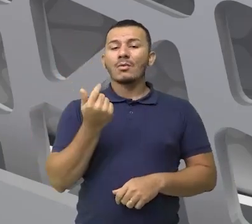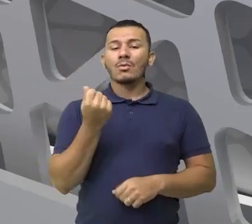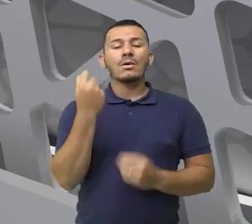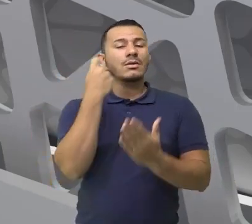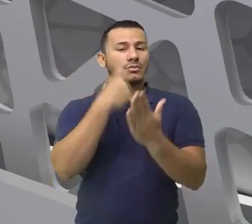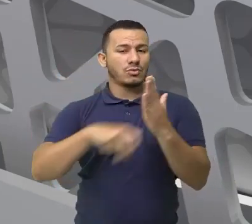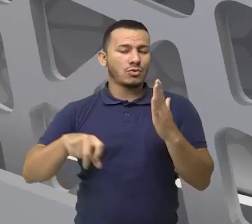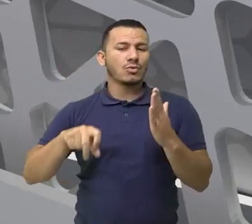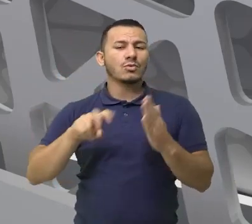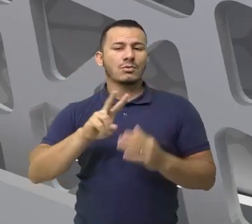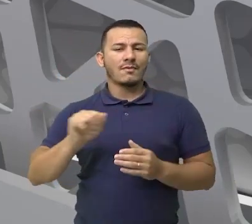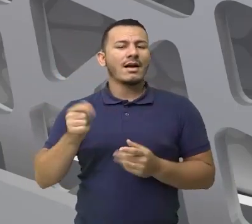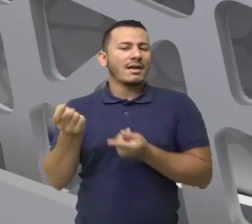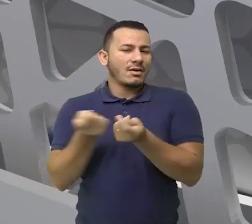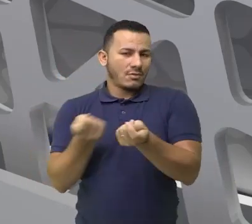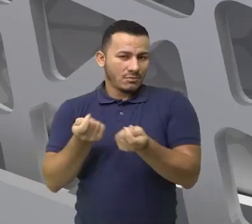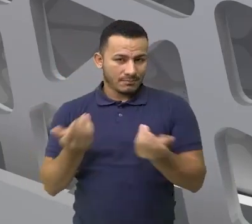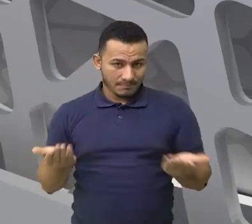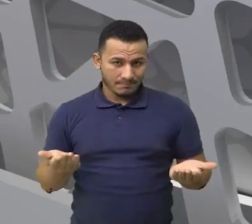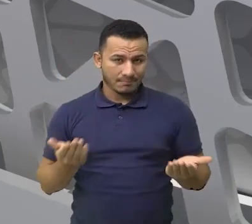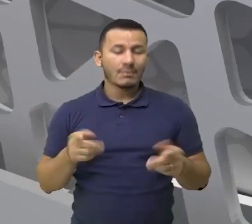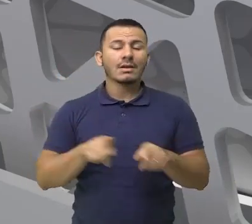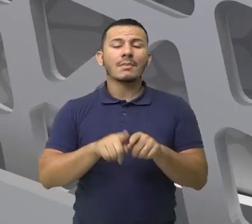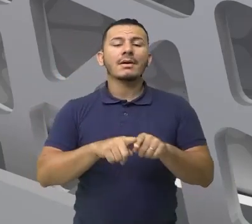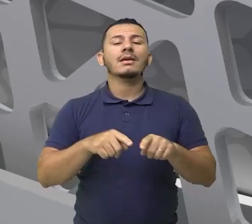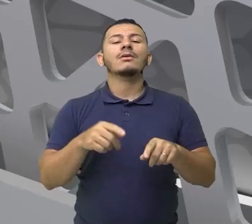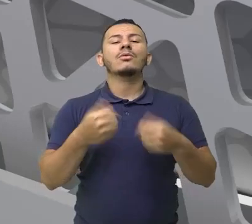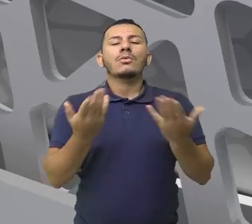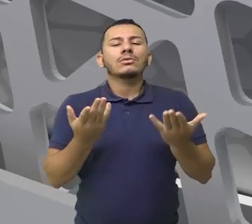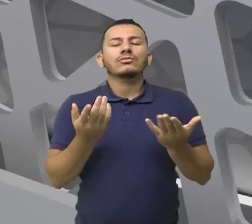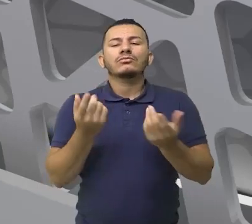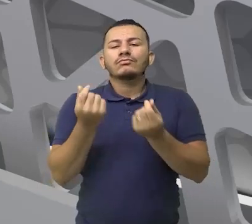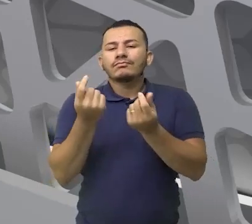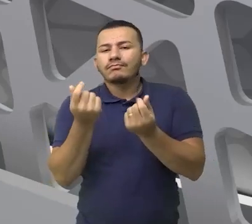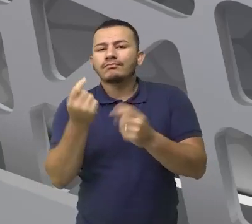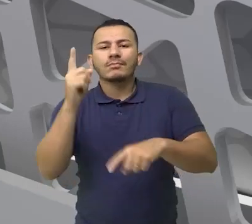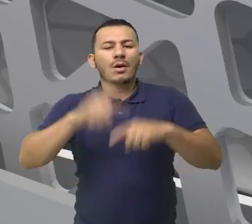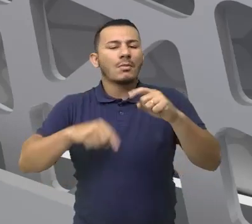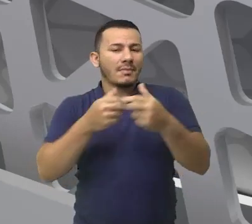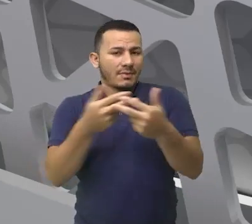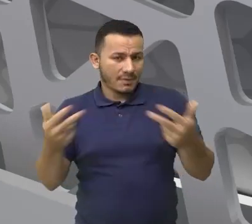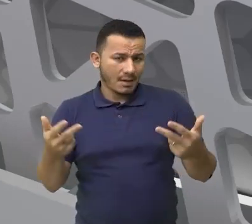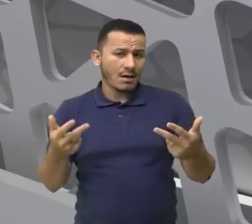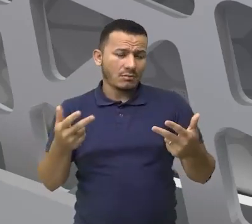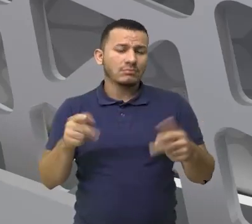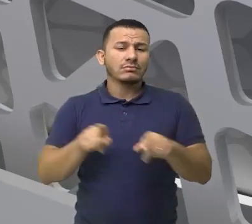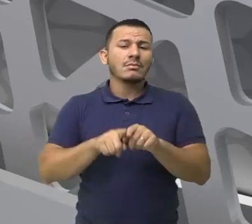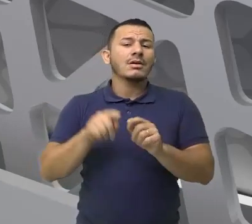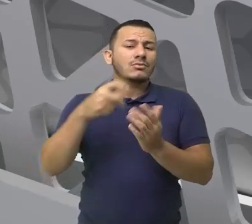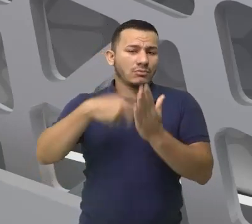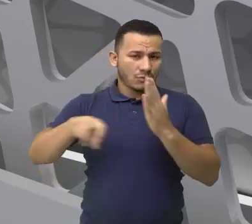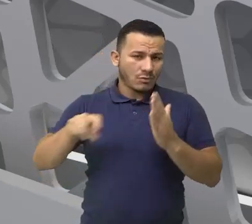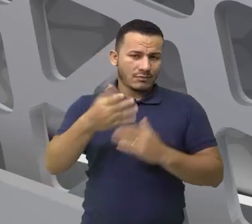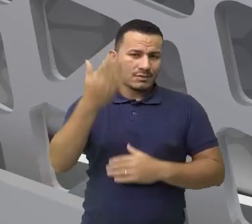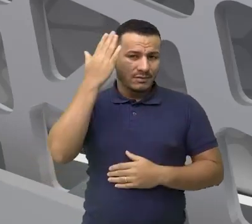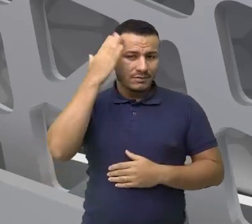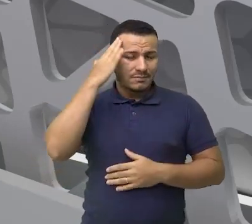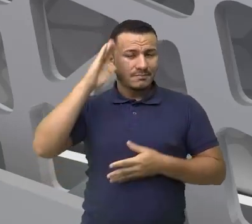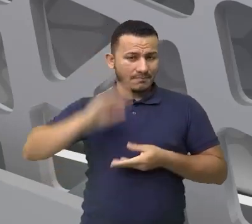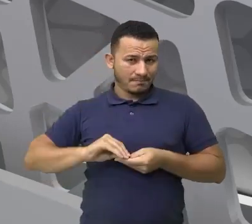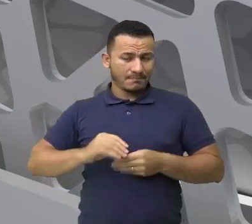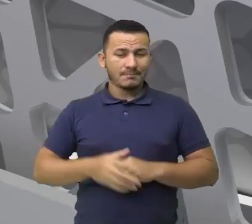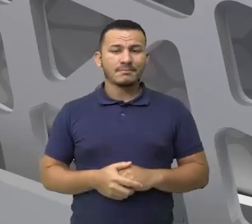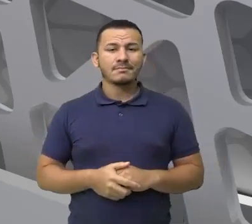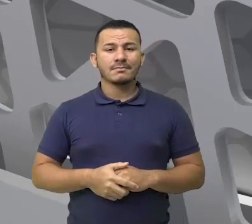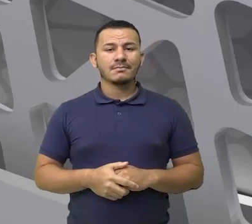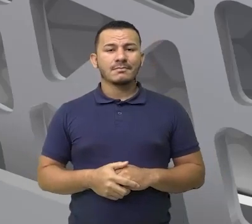verdade, quanto é o valor do desconto que está sendo oferecido lá por aquele objeto, né? E também